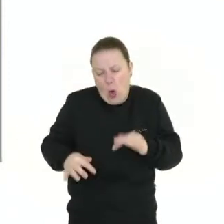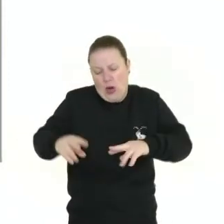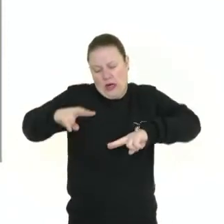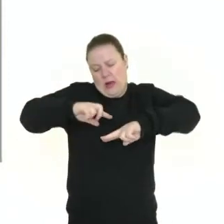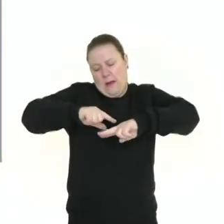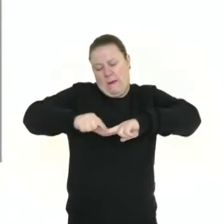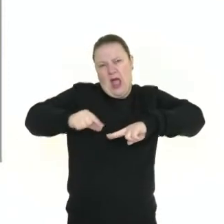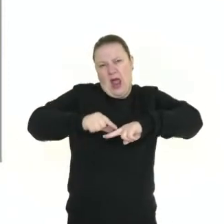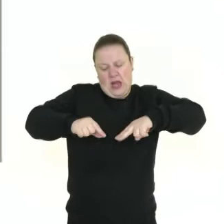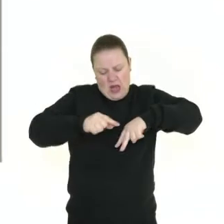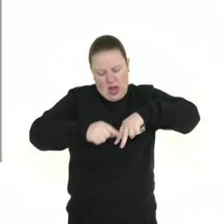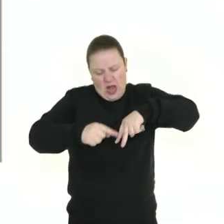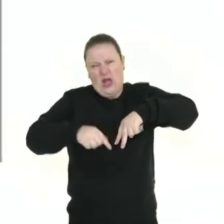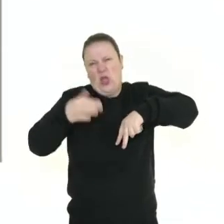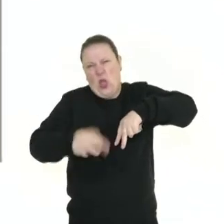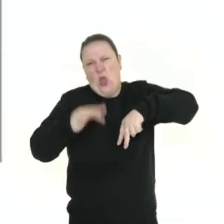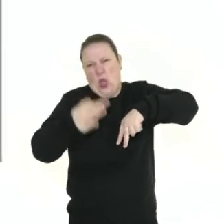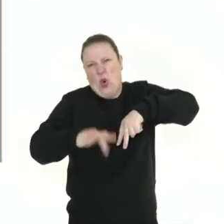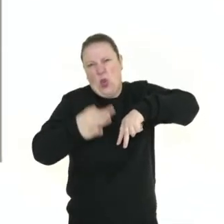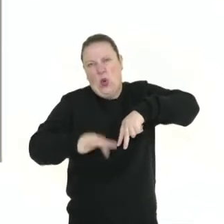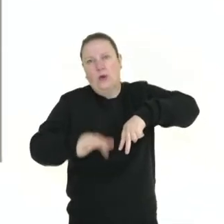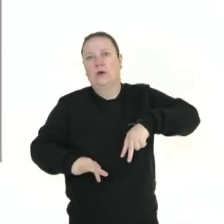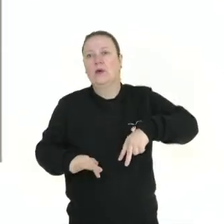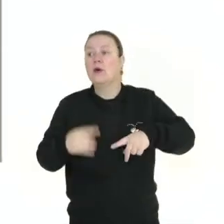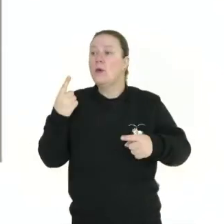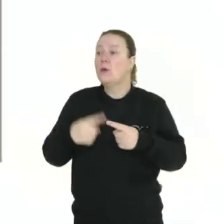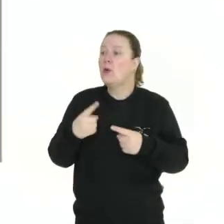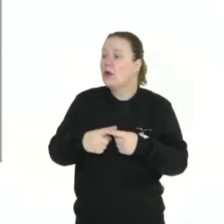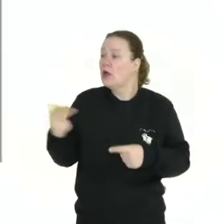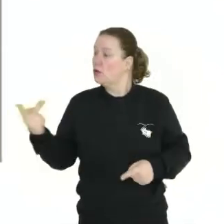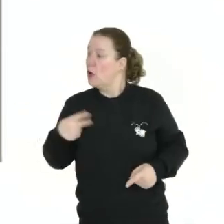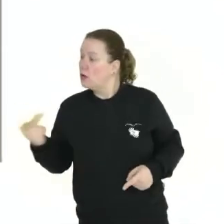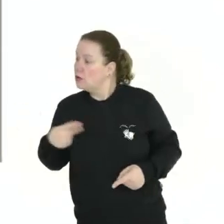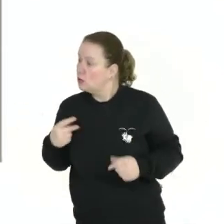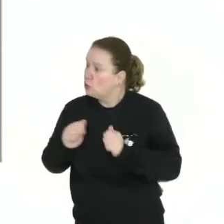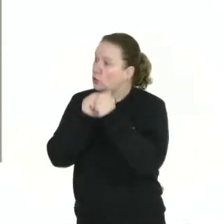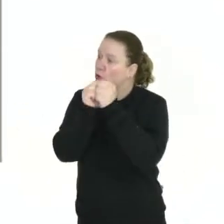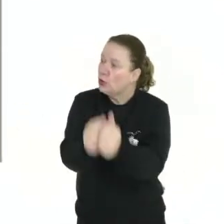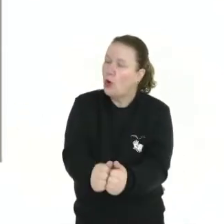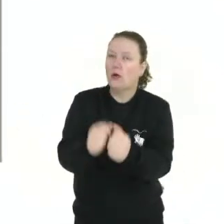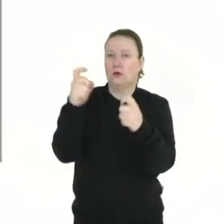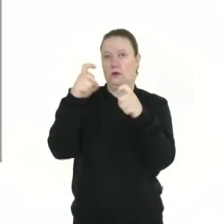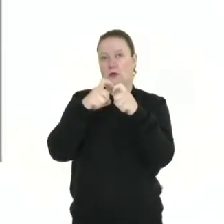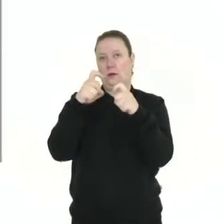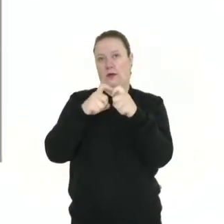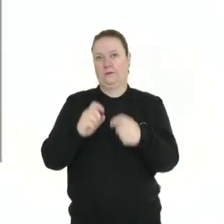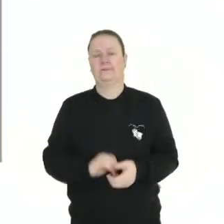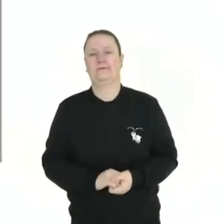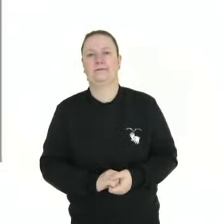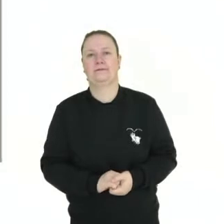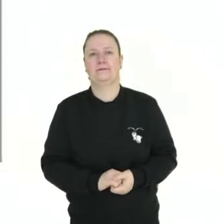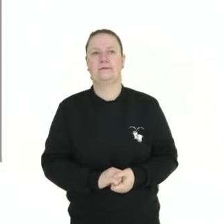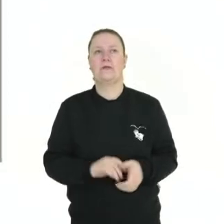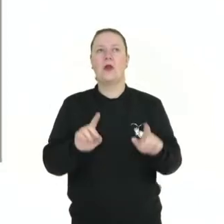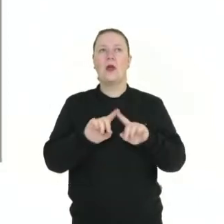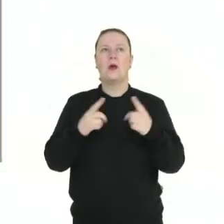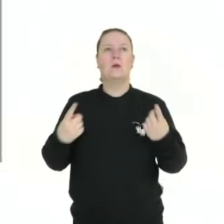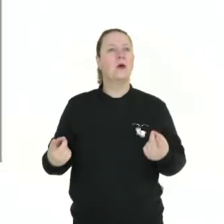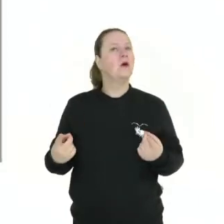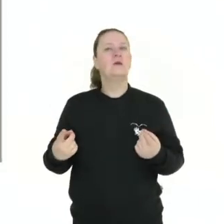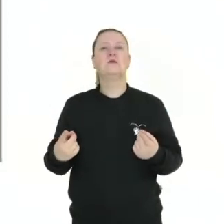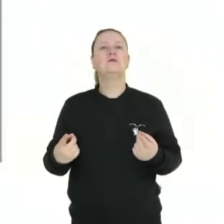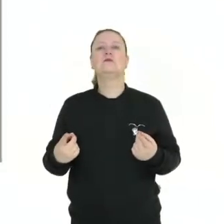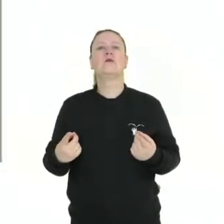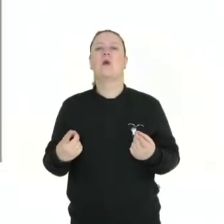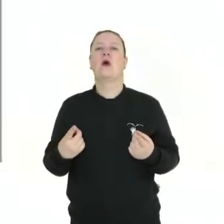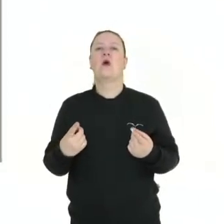vamos junto no doutor? Agora, observe aqui no fragmento acima, a escrita não segue o padrão normativo da gramática,